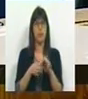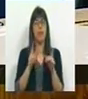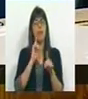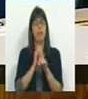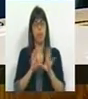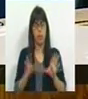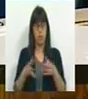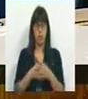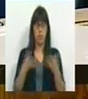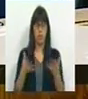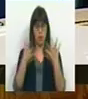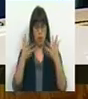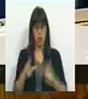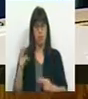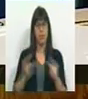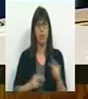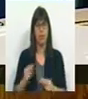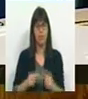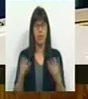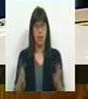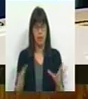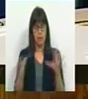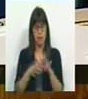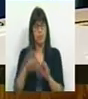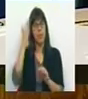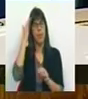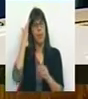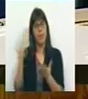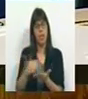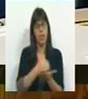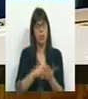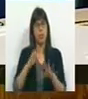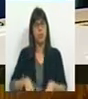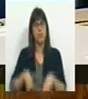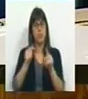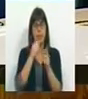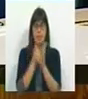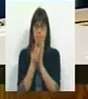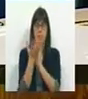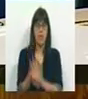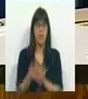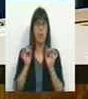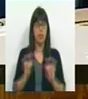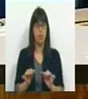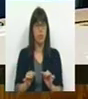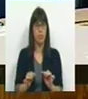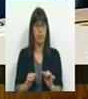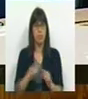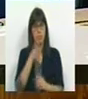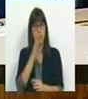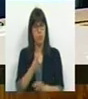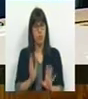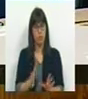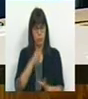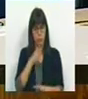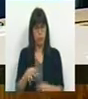prosaica, numa comissão de Orçamento e Finanças, tem a ver com a previsão de recursos para desenvolver as medidas que, de resto, foi aqui